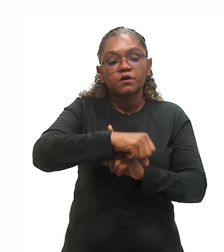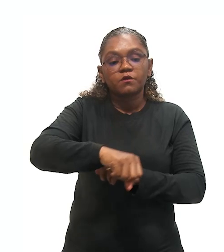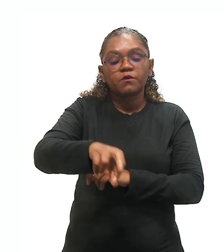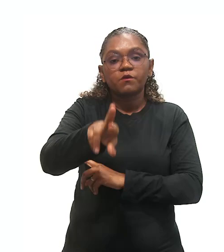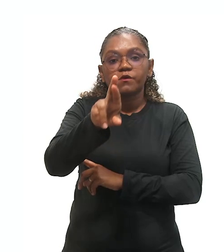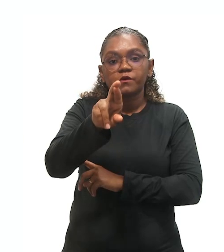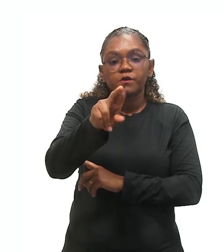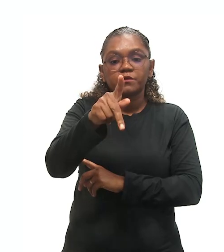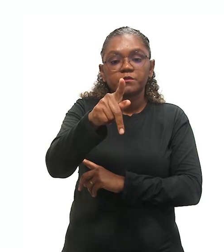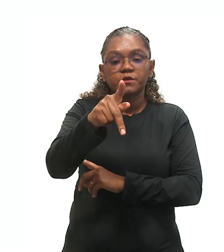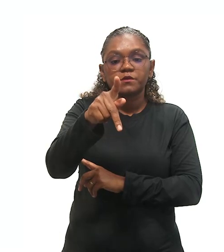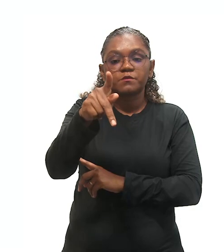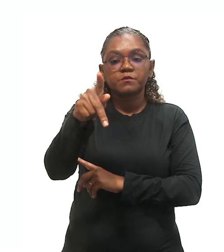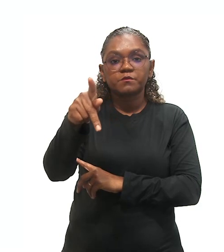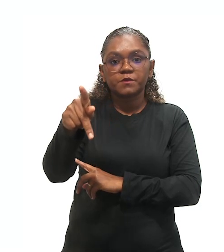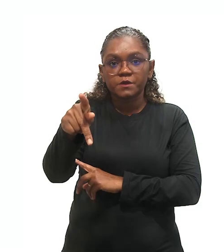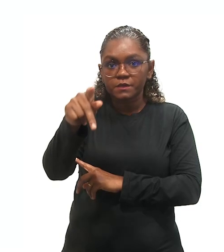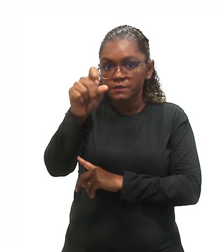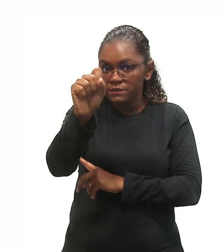RPPS.